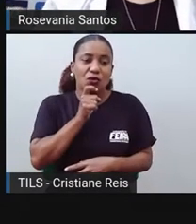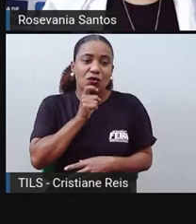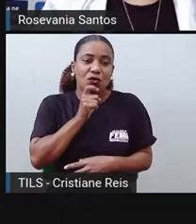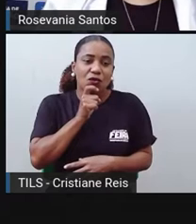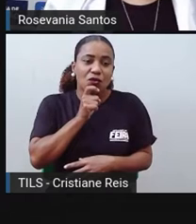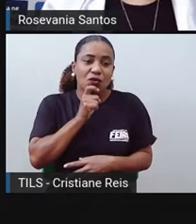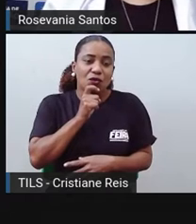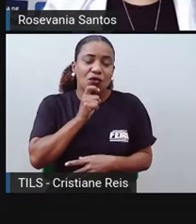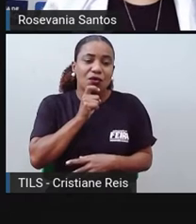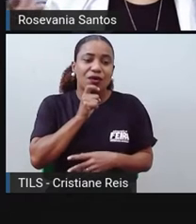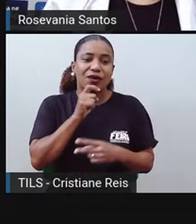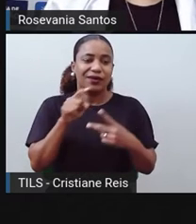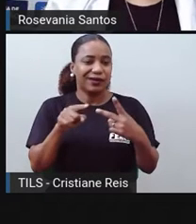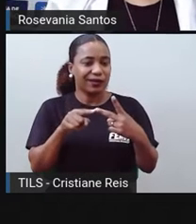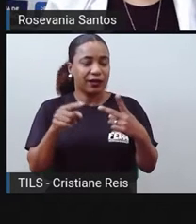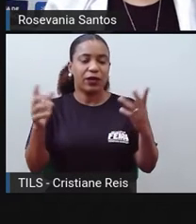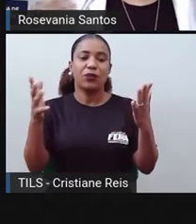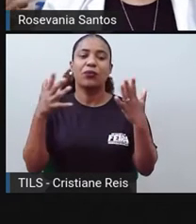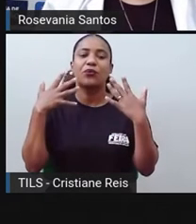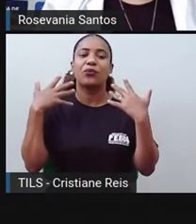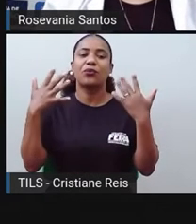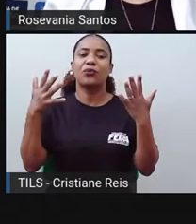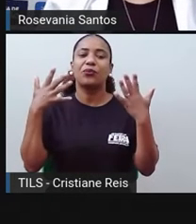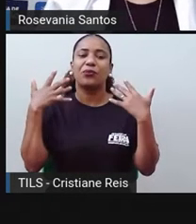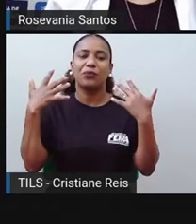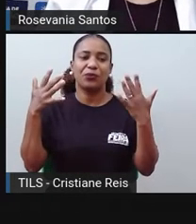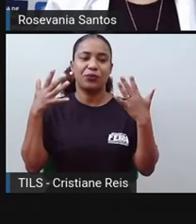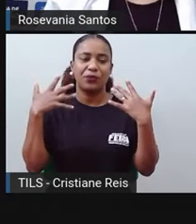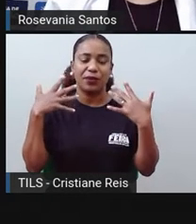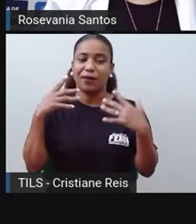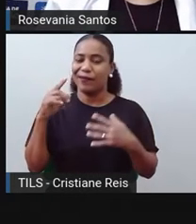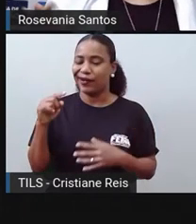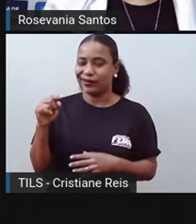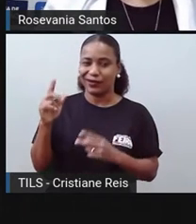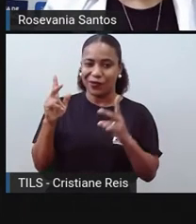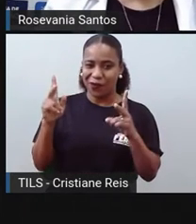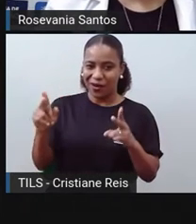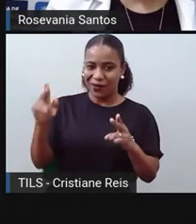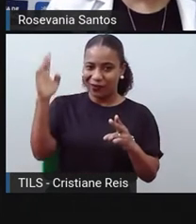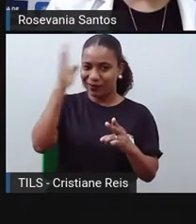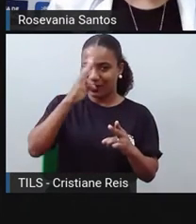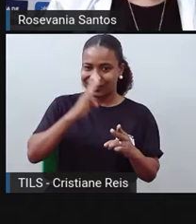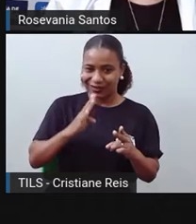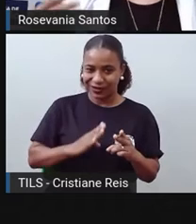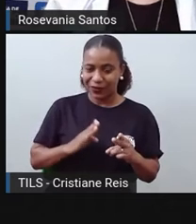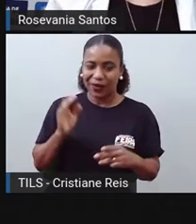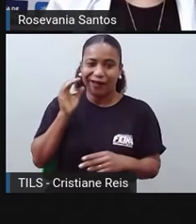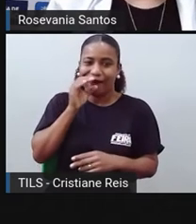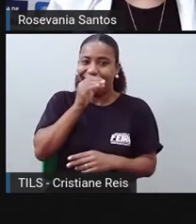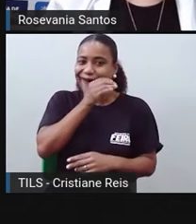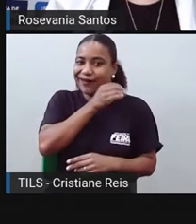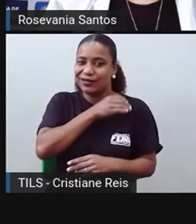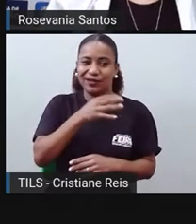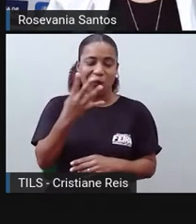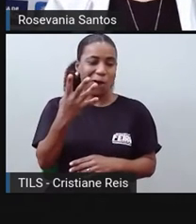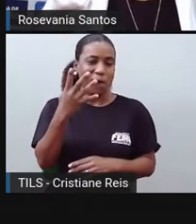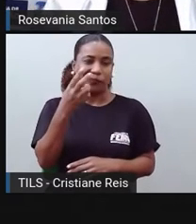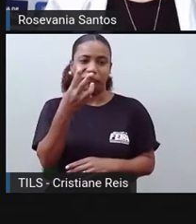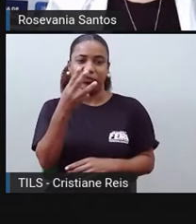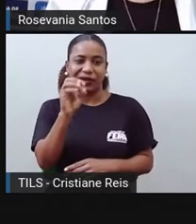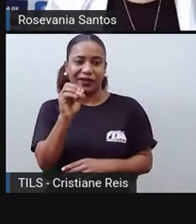um verão como o da gente de 30, 40 graus, não é isso que a gente está falando. A gente está falando de